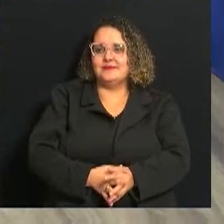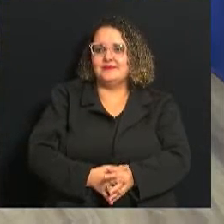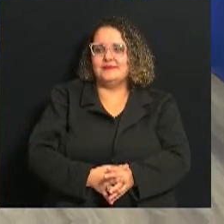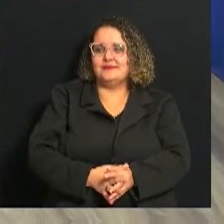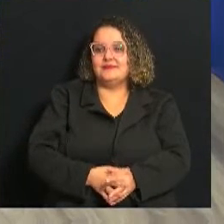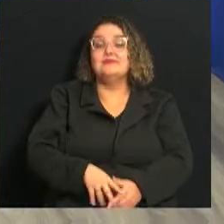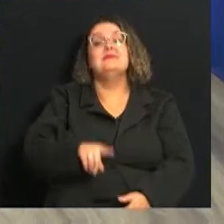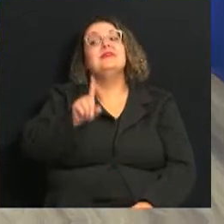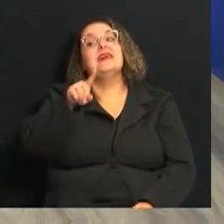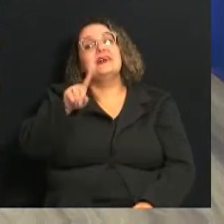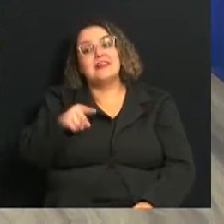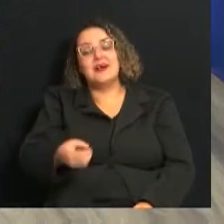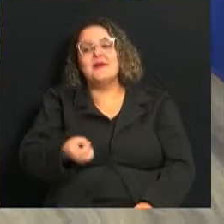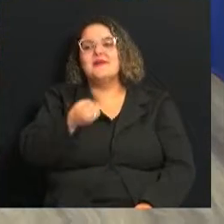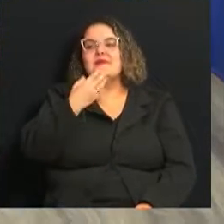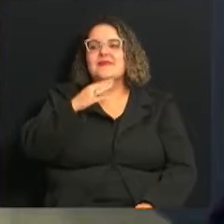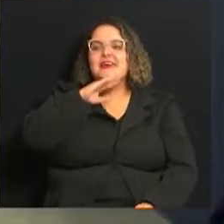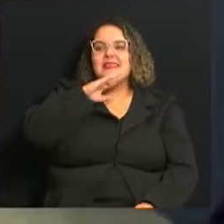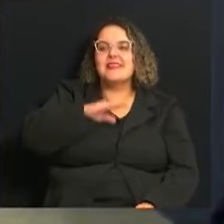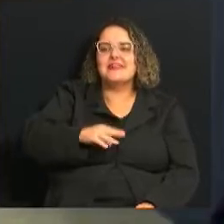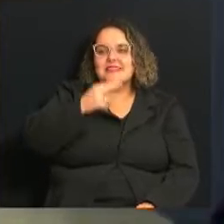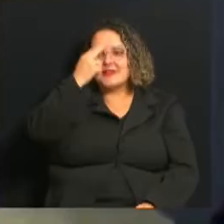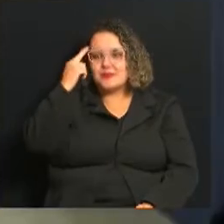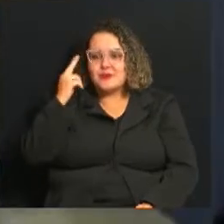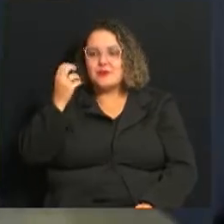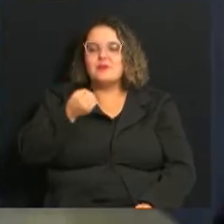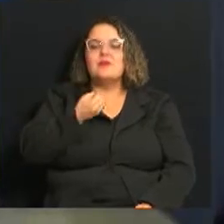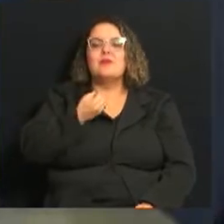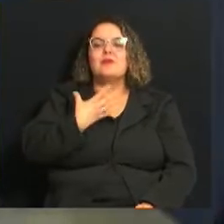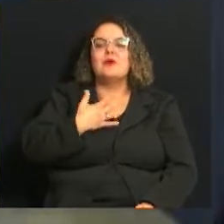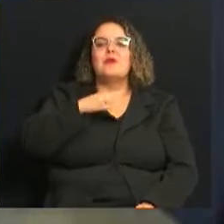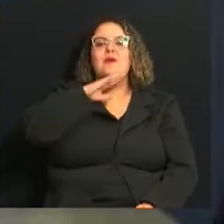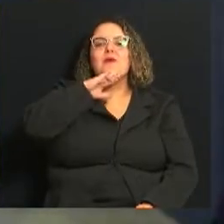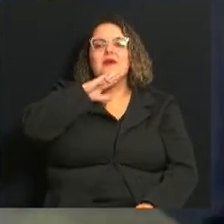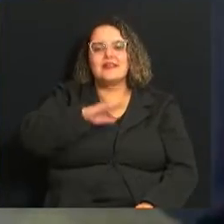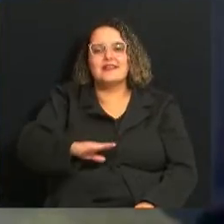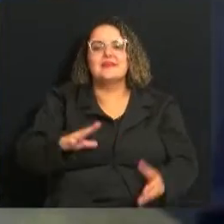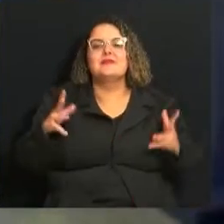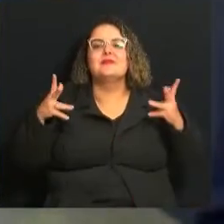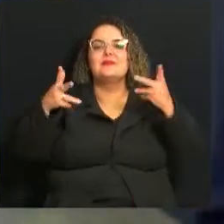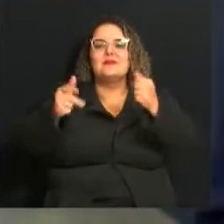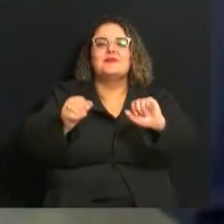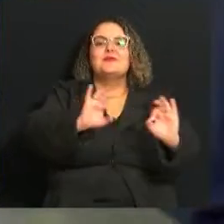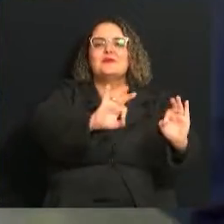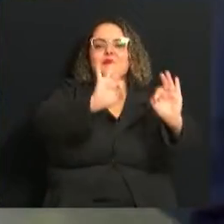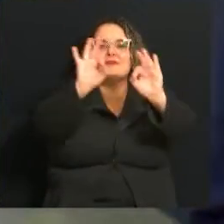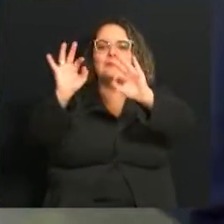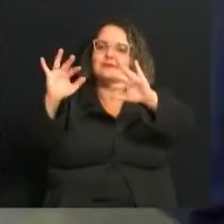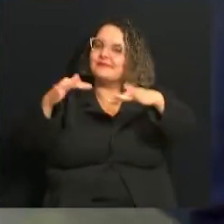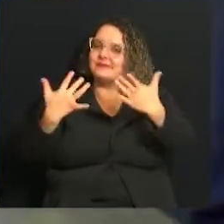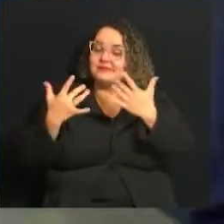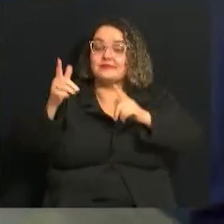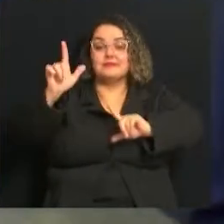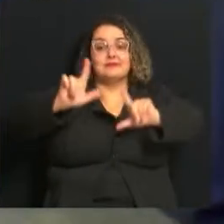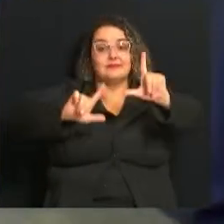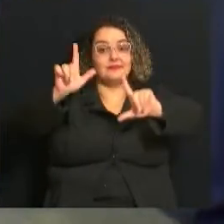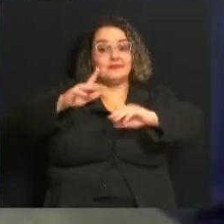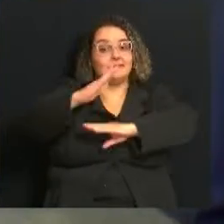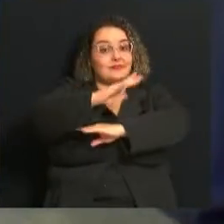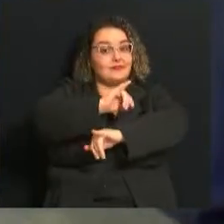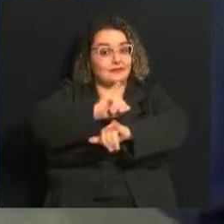Pois é, boa tarde para você, boa tarde para todo mundo, Gabriel, acompanhando a gente aqui no Câmara Notícia. Bom, como você